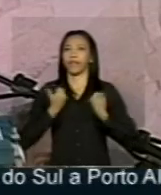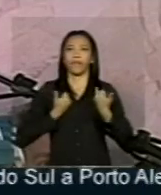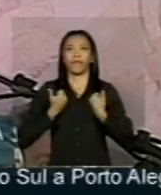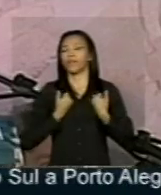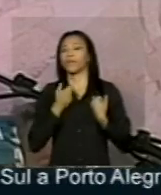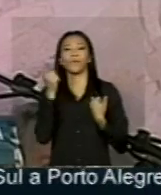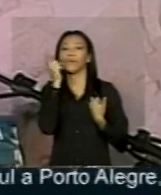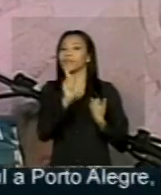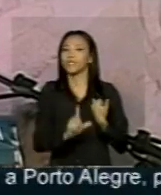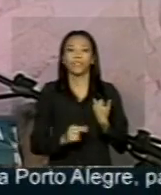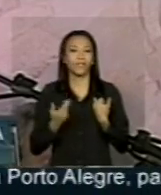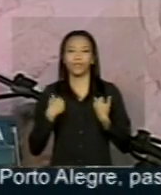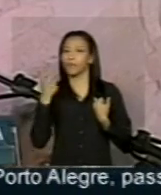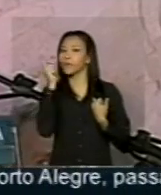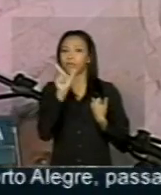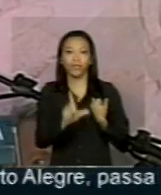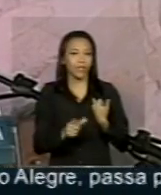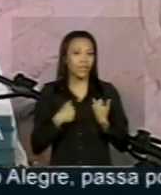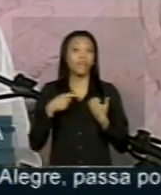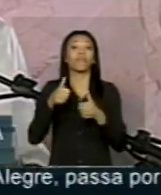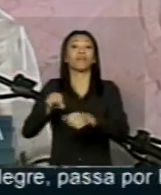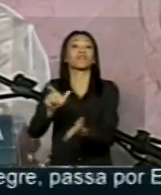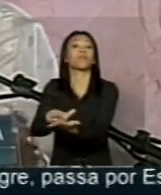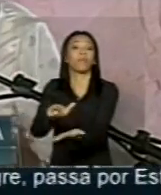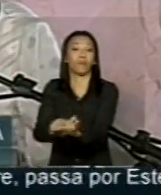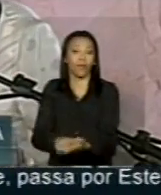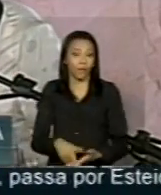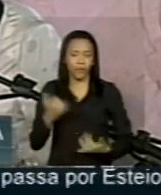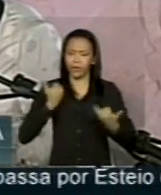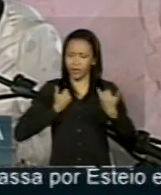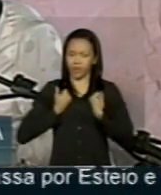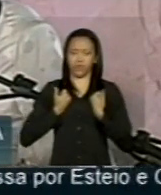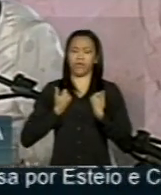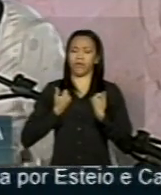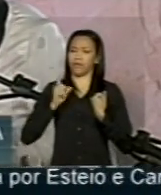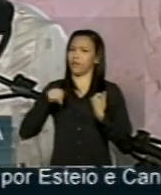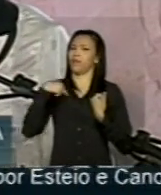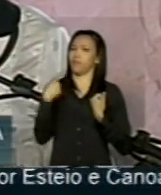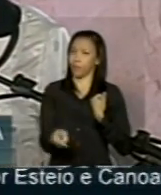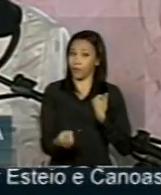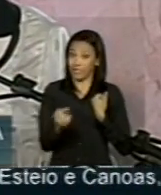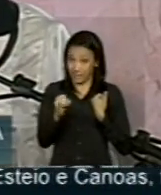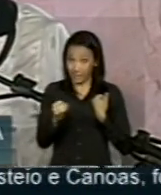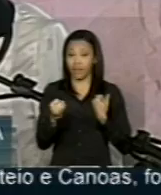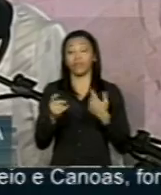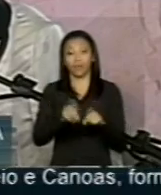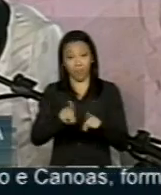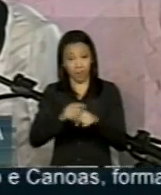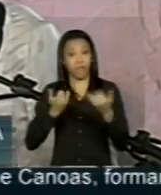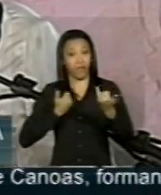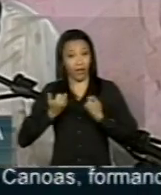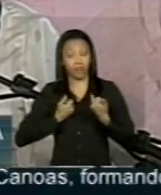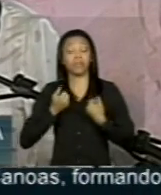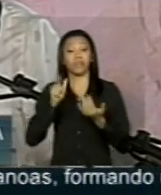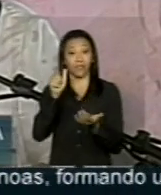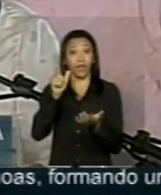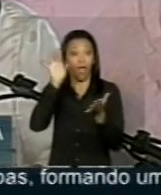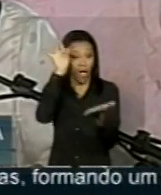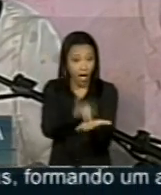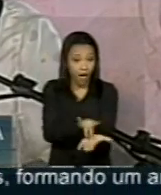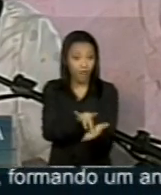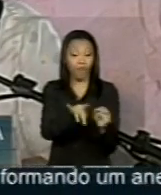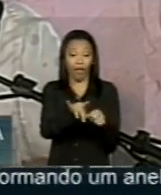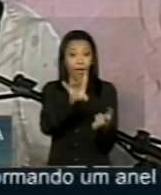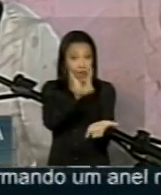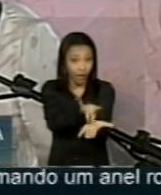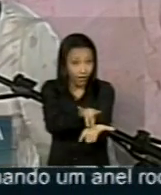iria sair do papel. Eu escutei depois que se ela saísse do papel, ela